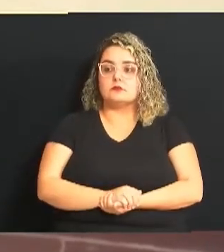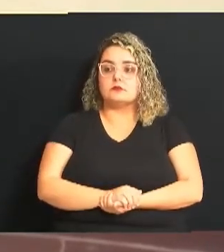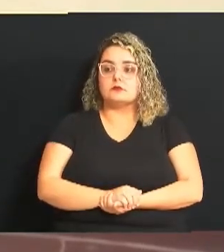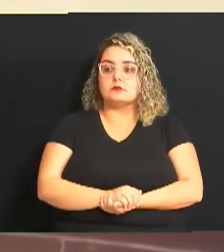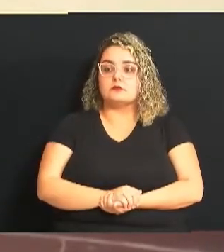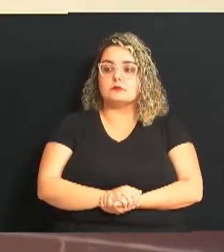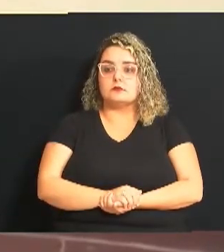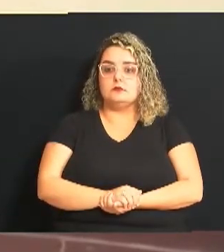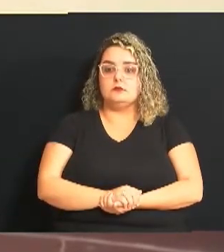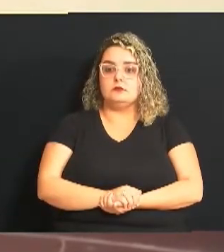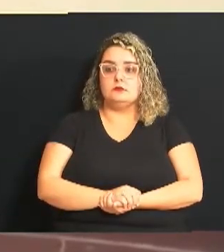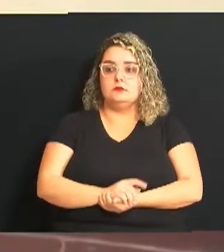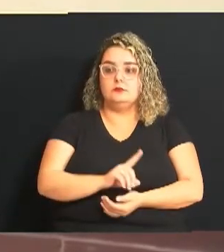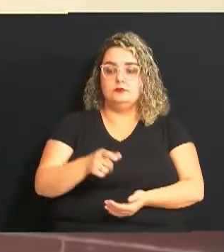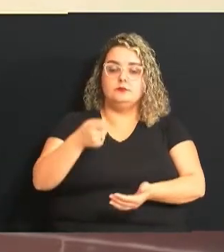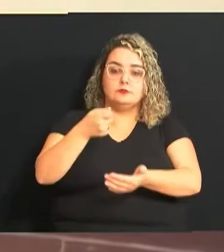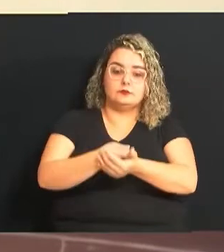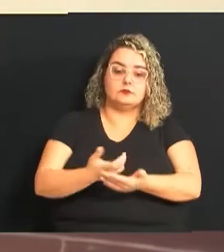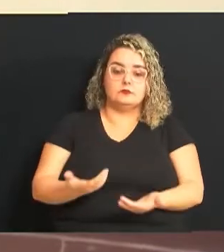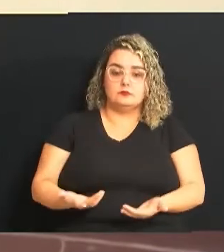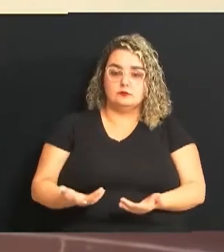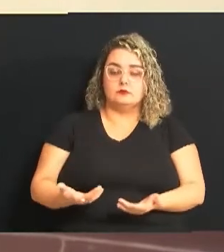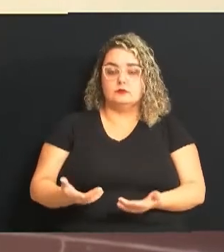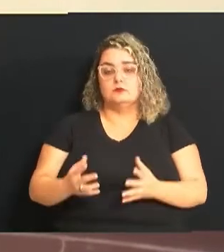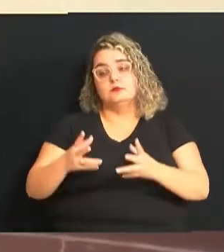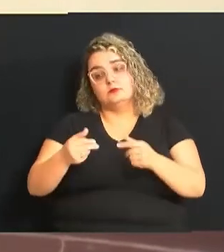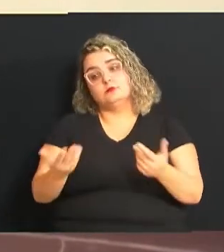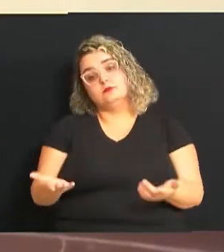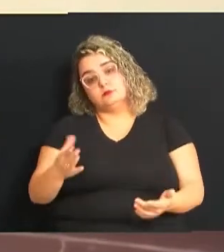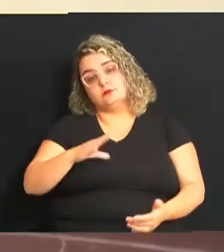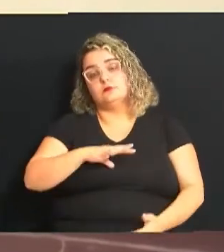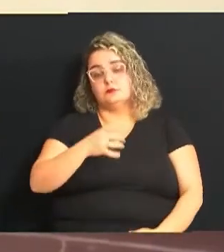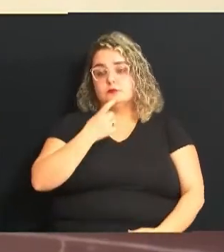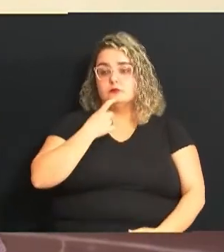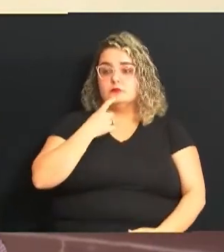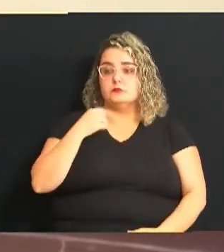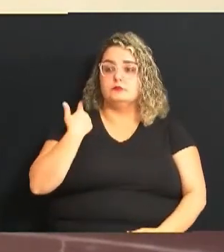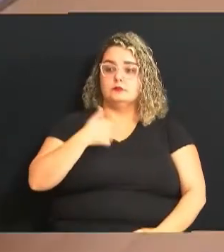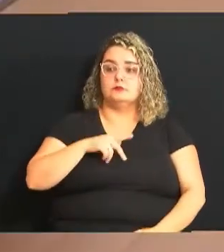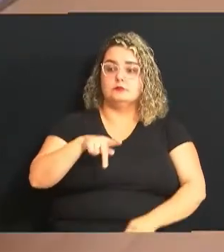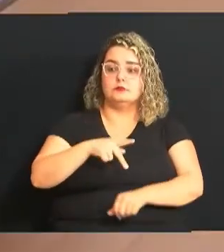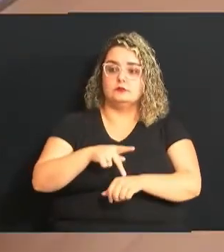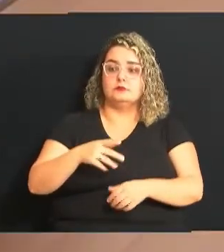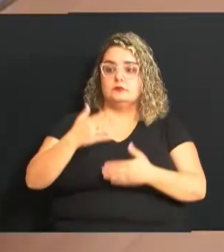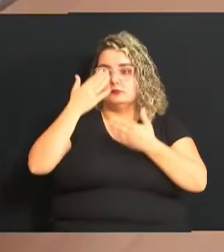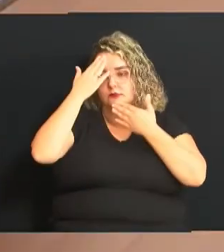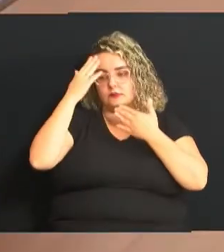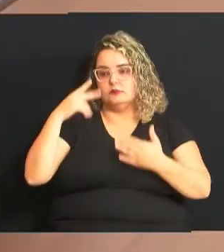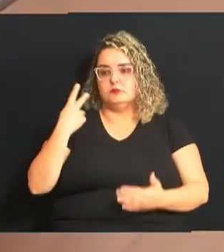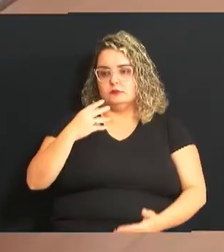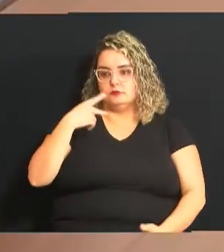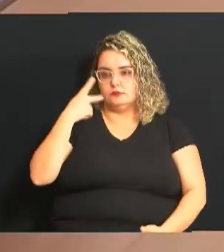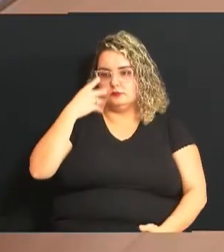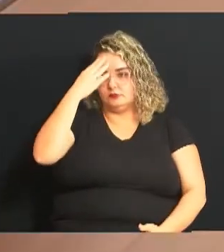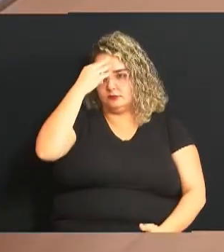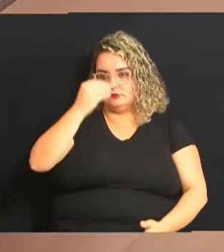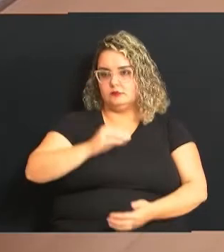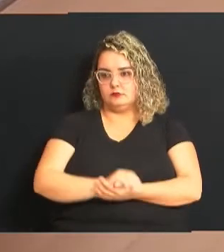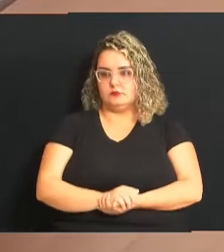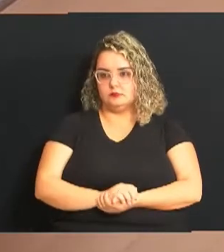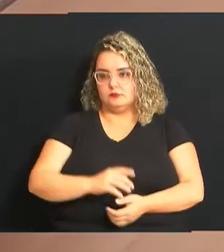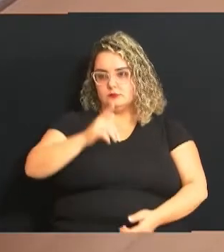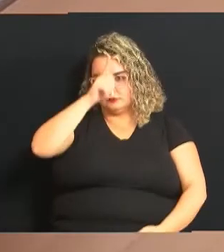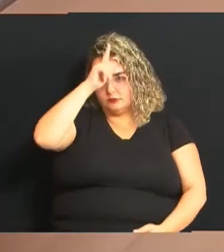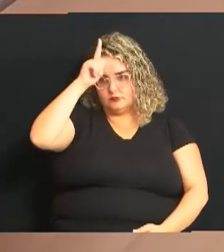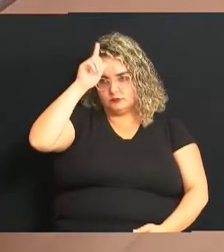ainda não serem exercidos por todos no nosso município e no nosso país. Obrigada, vereador. Vereador Jair. O Peta já disse